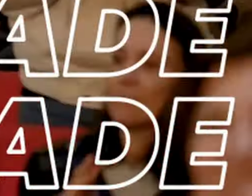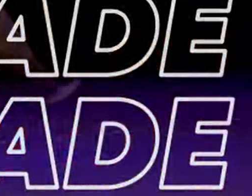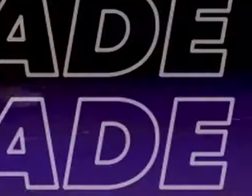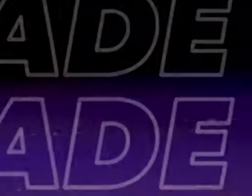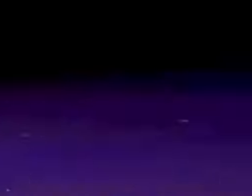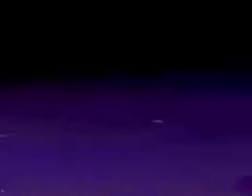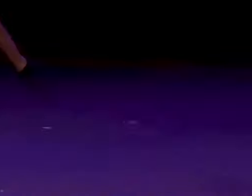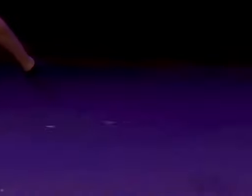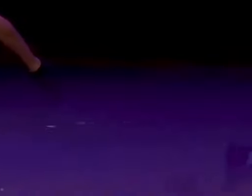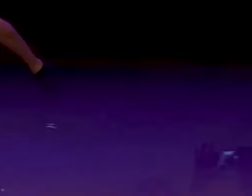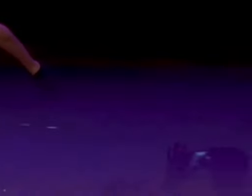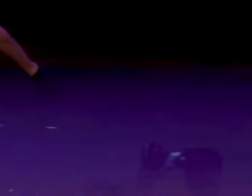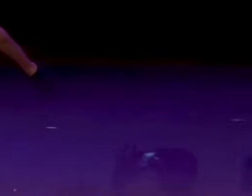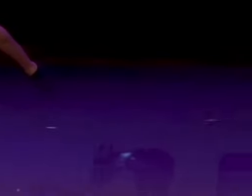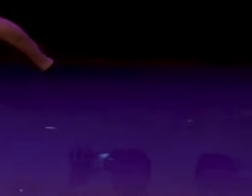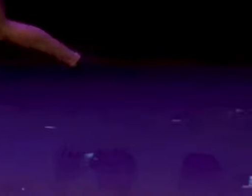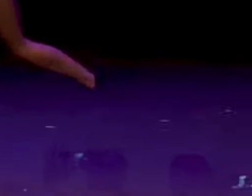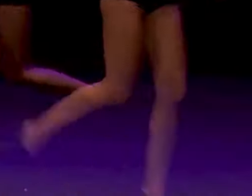longevidade.